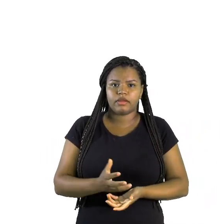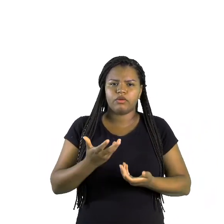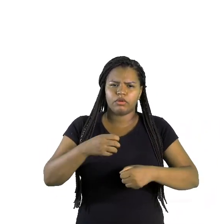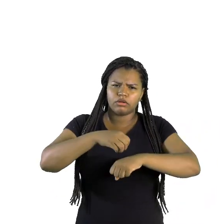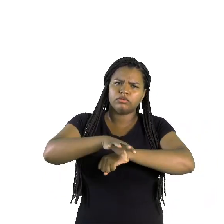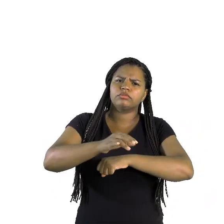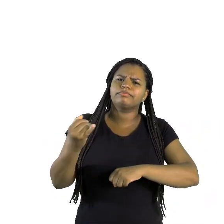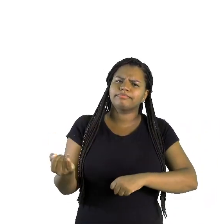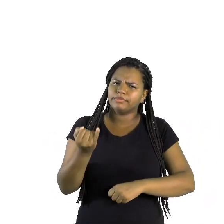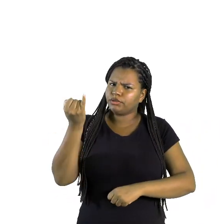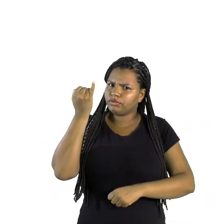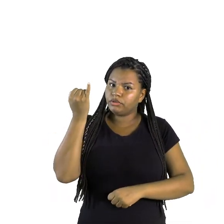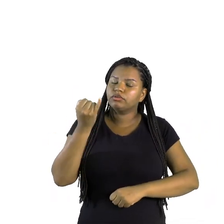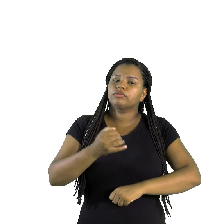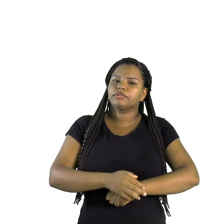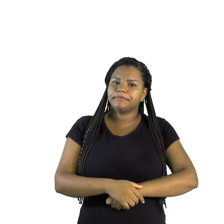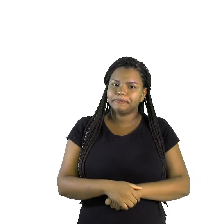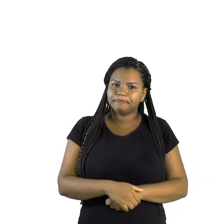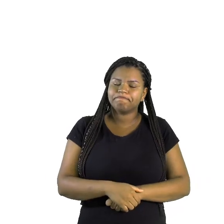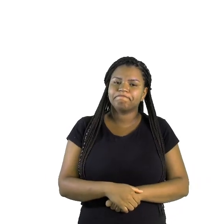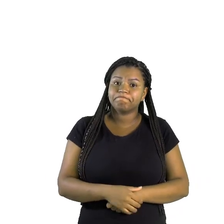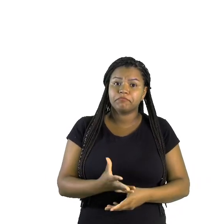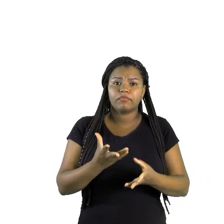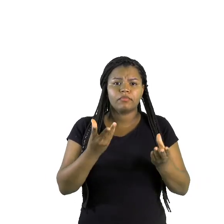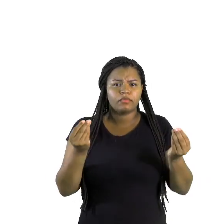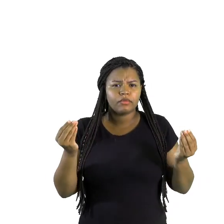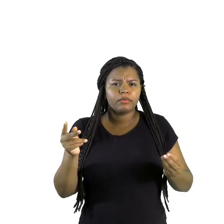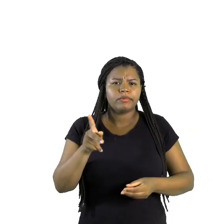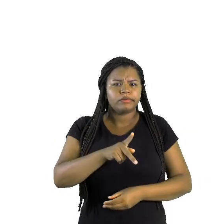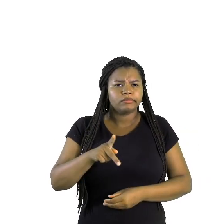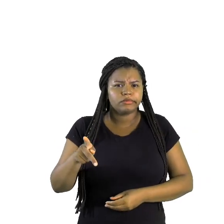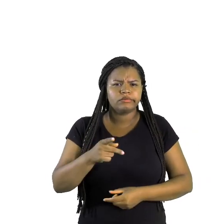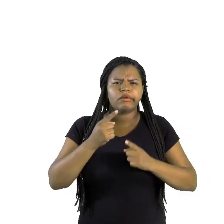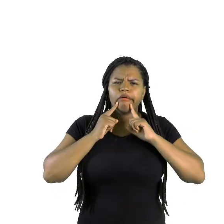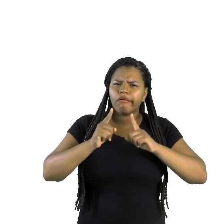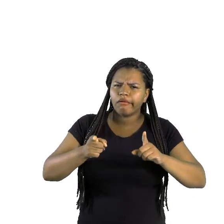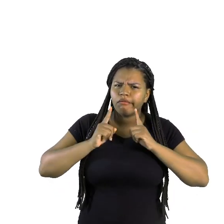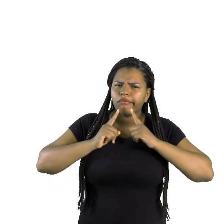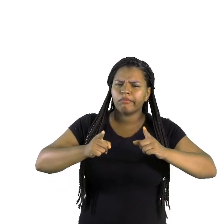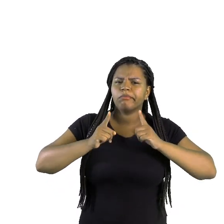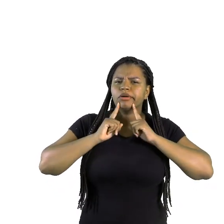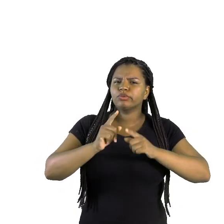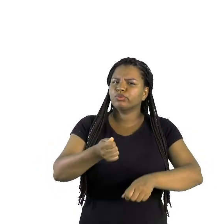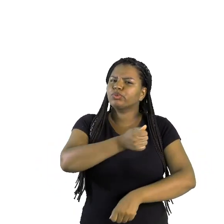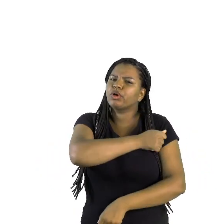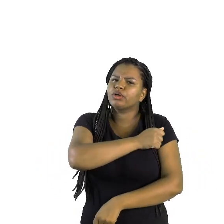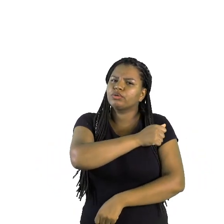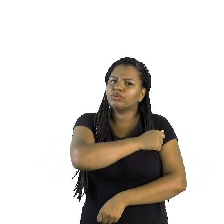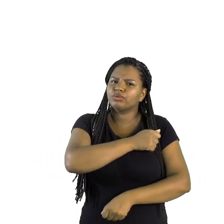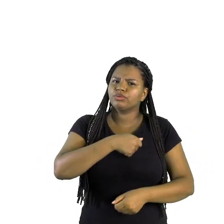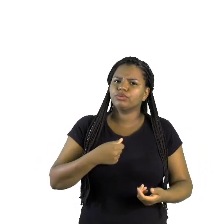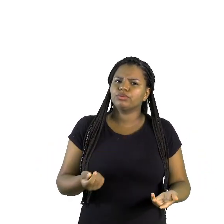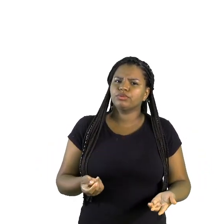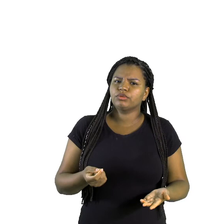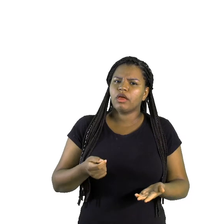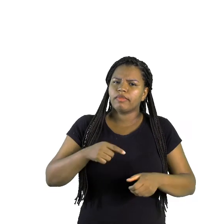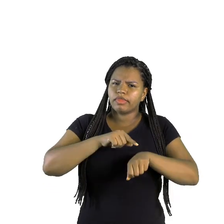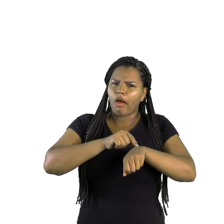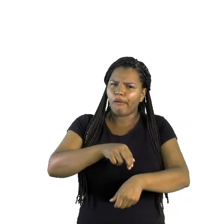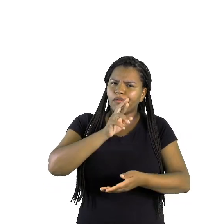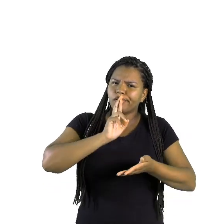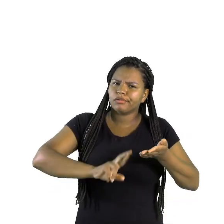recado importantíssimo. Tem muitos professores que estão reclamando que os alunos, ao preencher suas